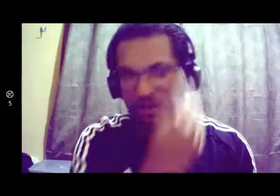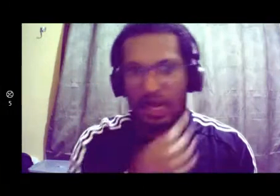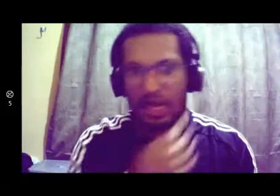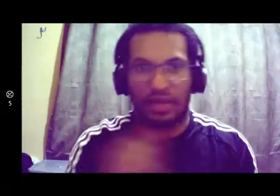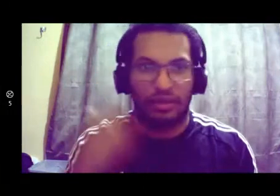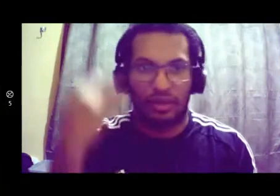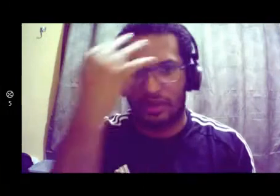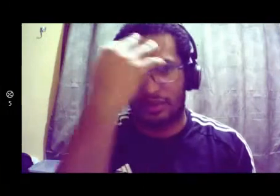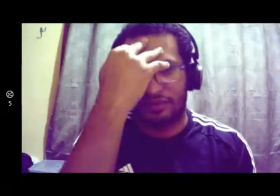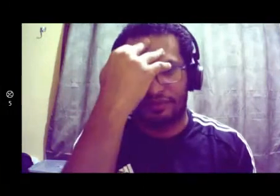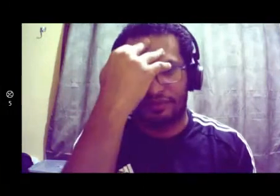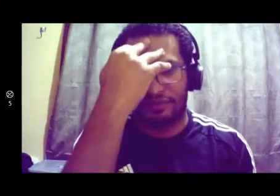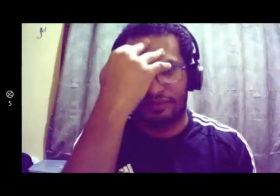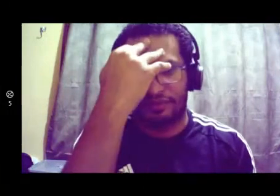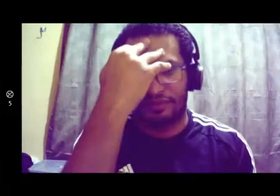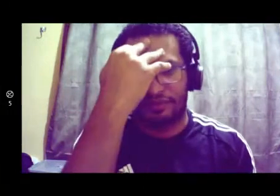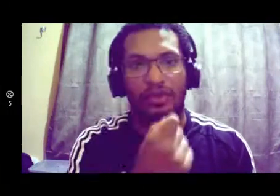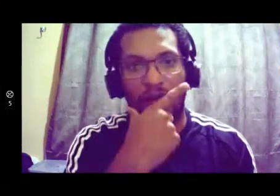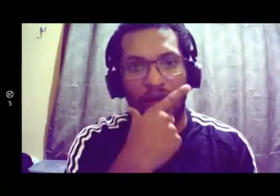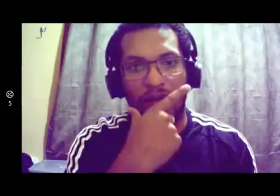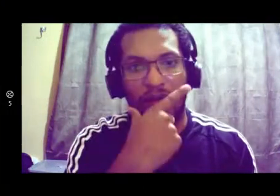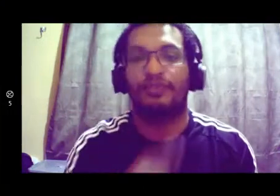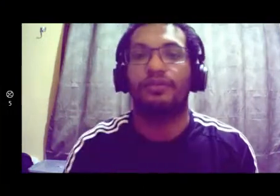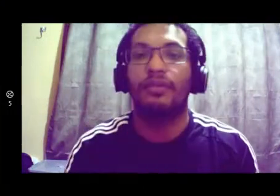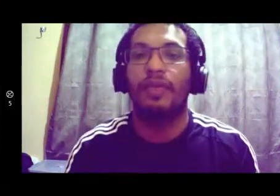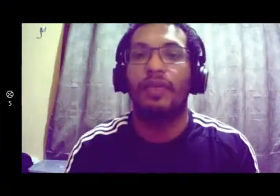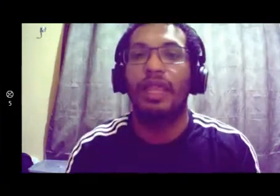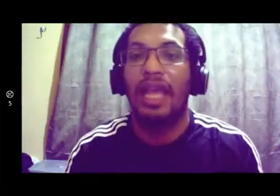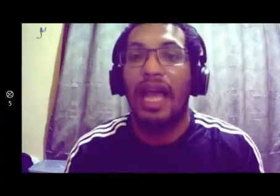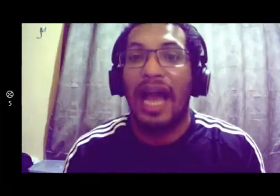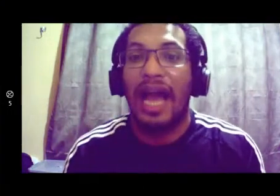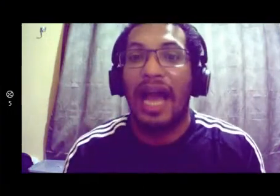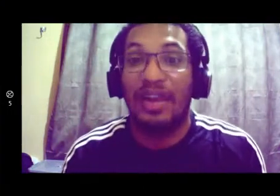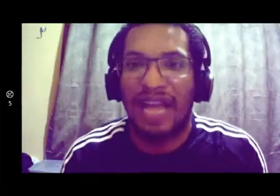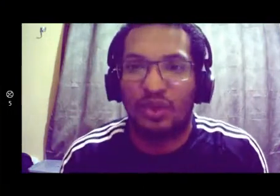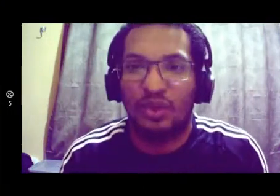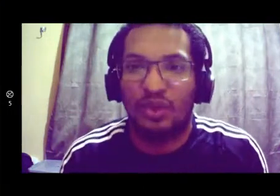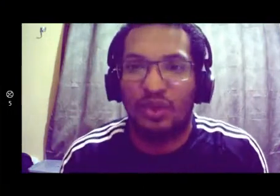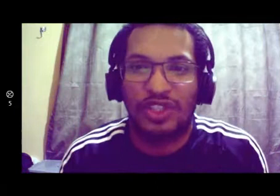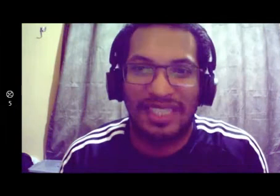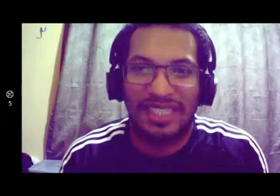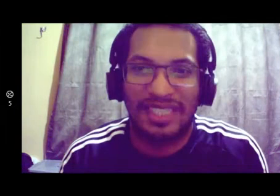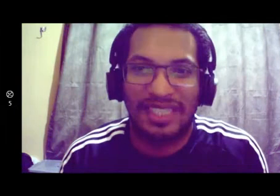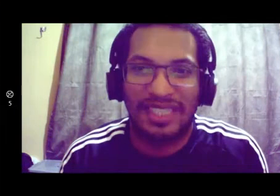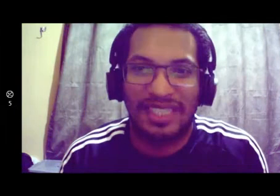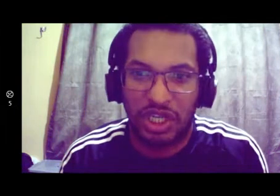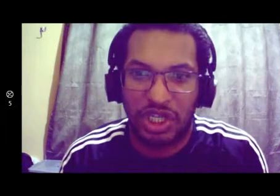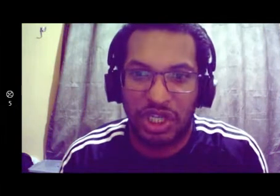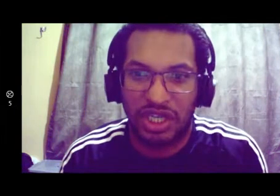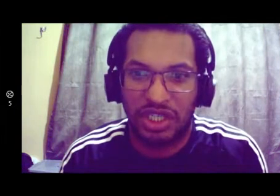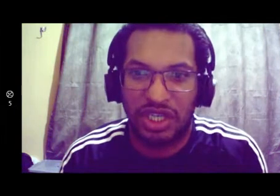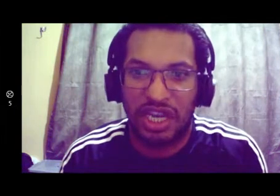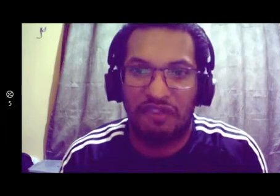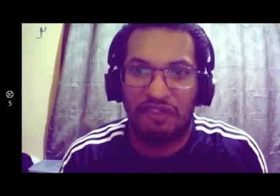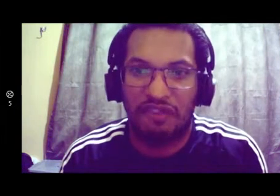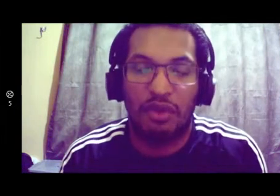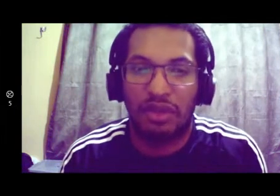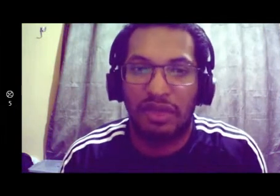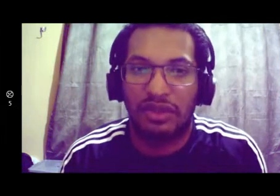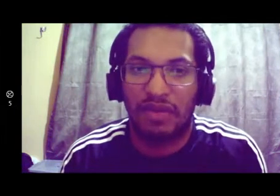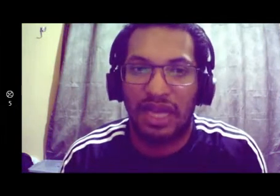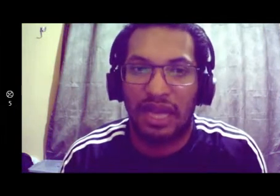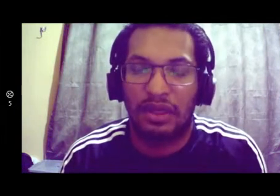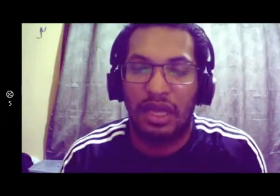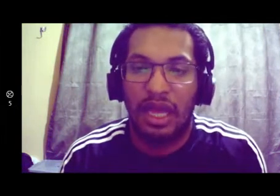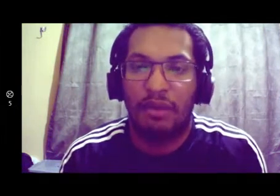e 4 horas. Toma o remédio. Aí, no caso, os 5 em diante, ele fica um pouquinho